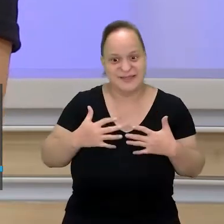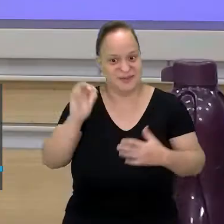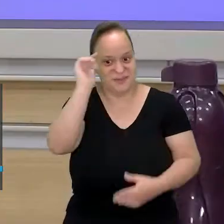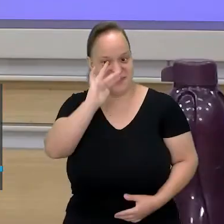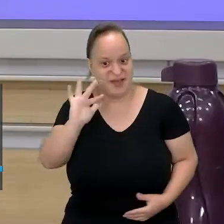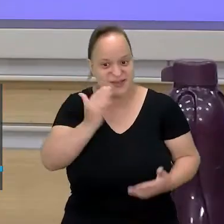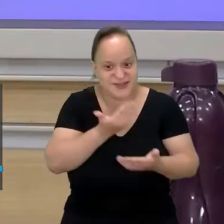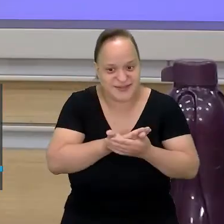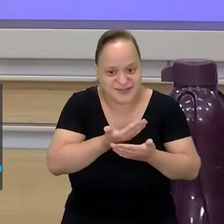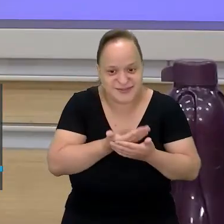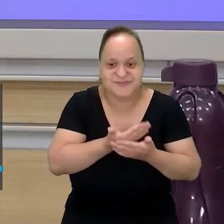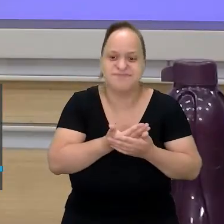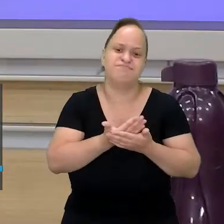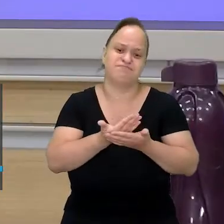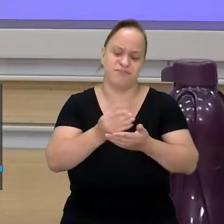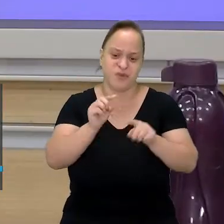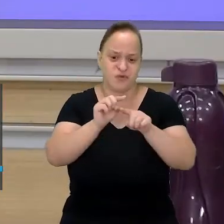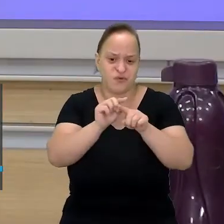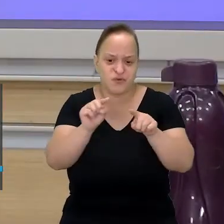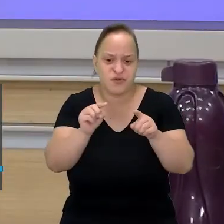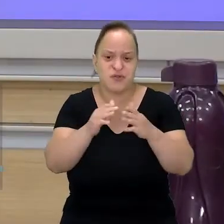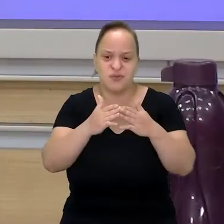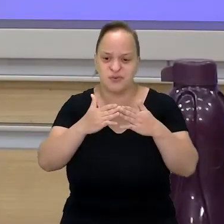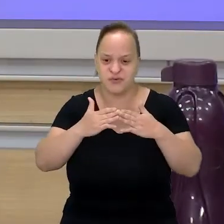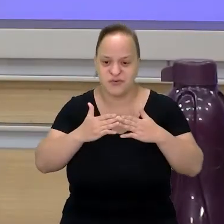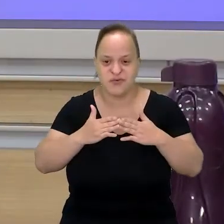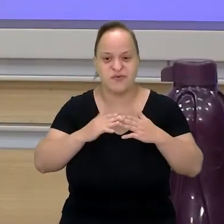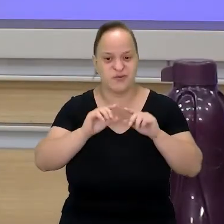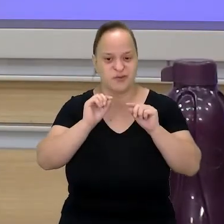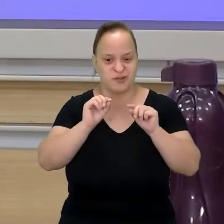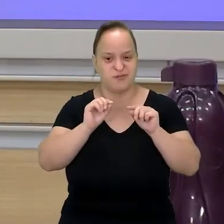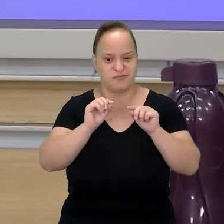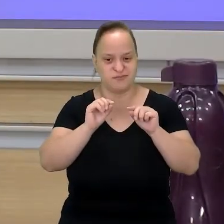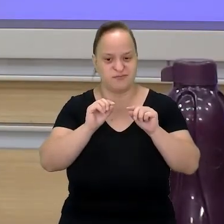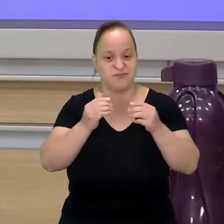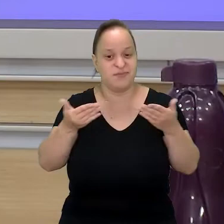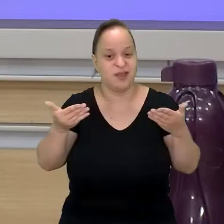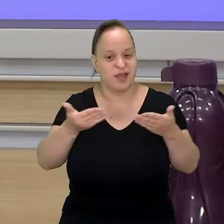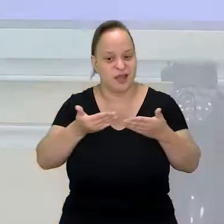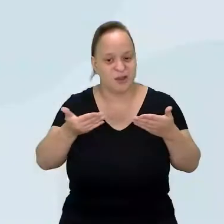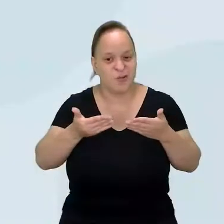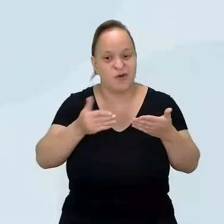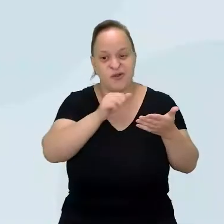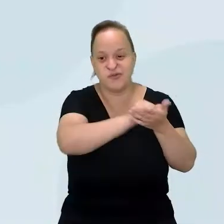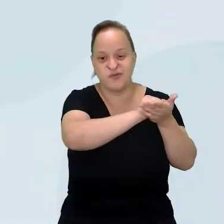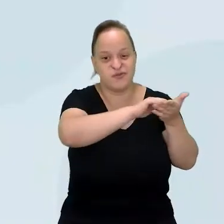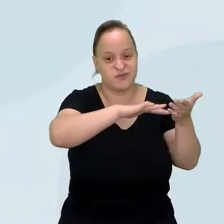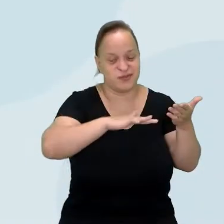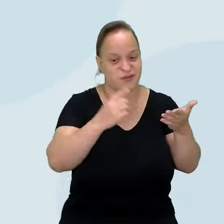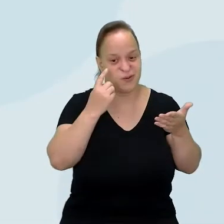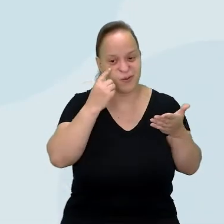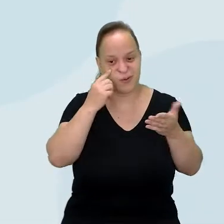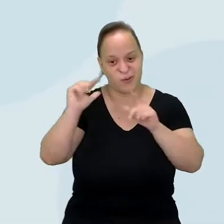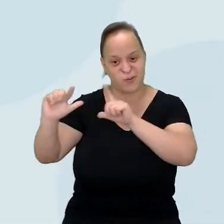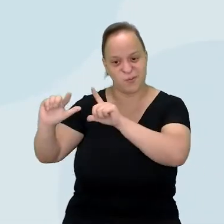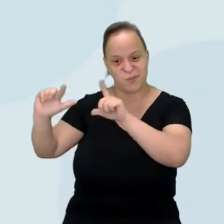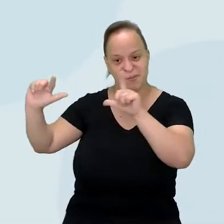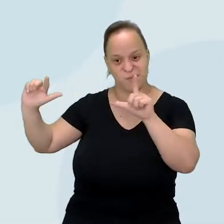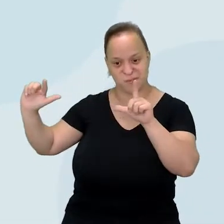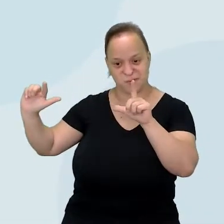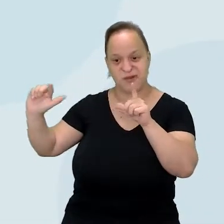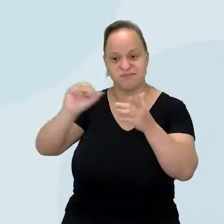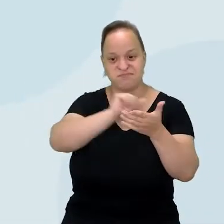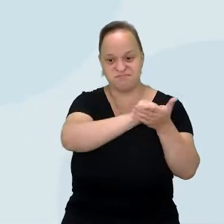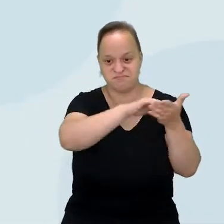aula, não esqueçam então aí, vamos lá, momento que nós estamos, nossa atividade aparecendo aí para vocês na telinha,